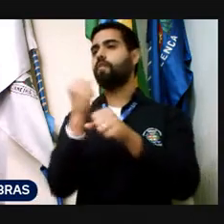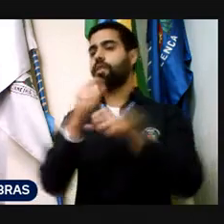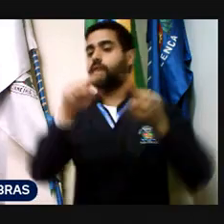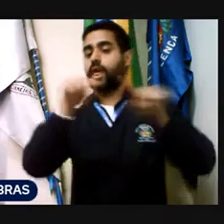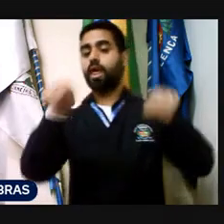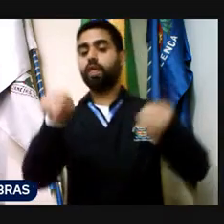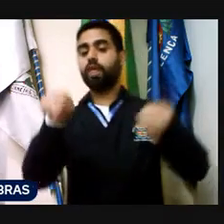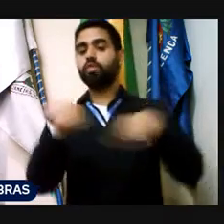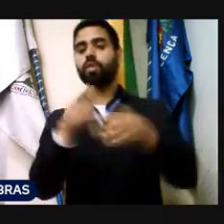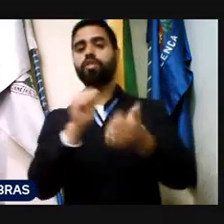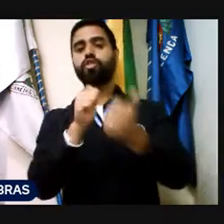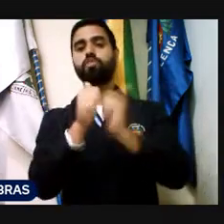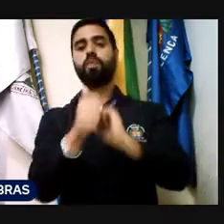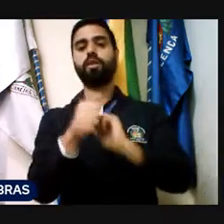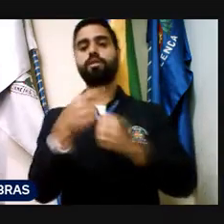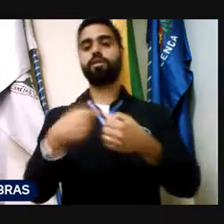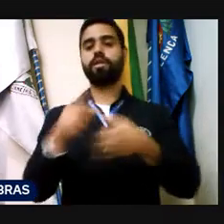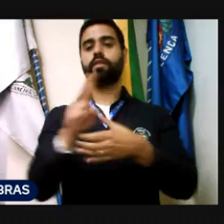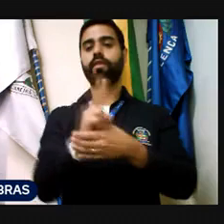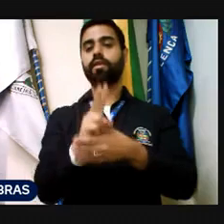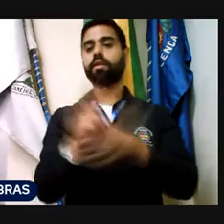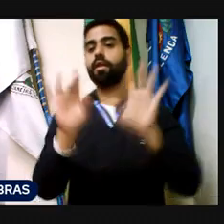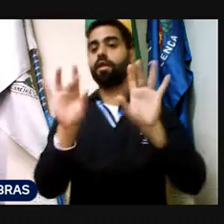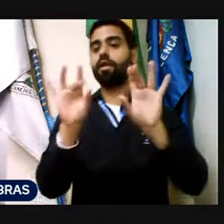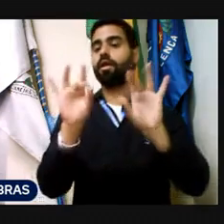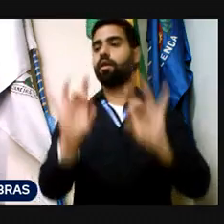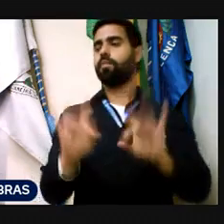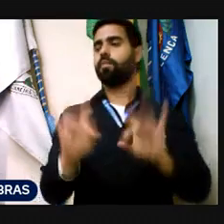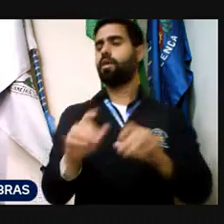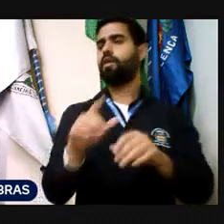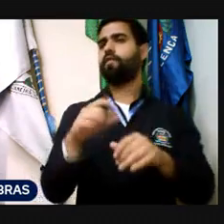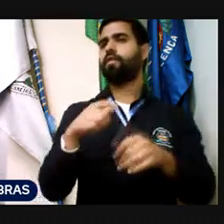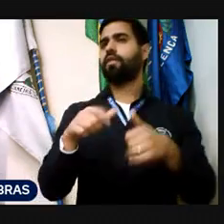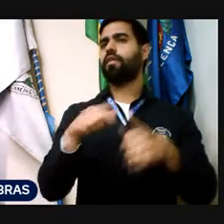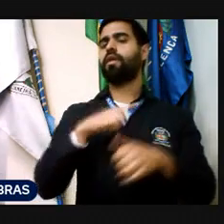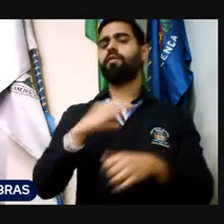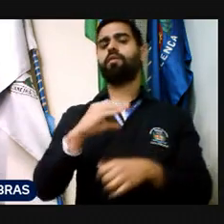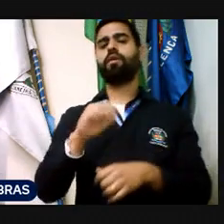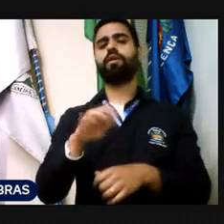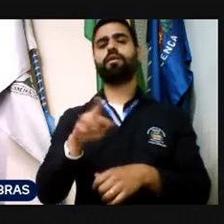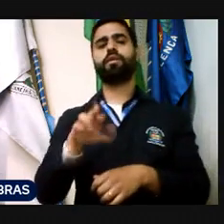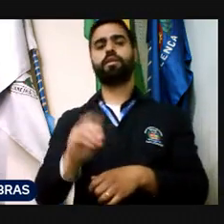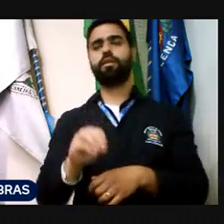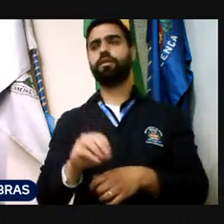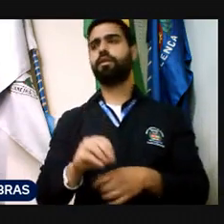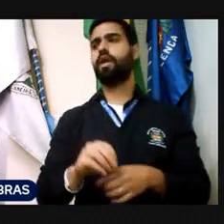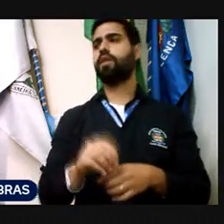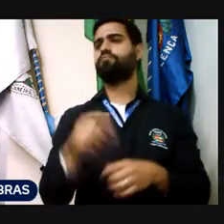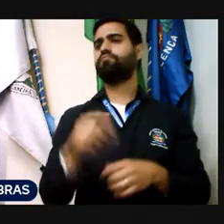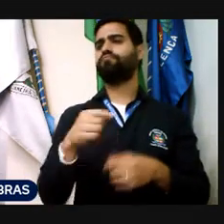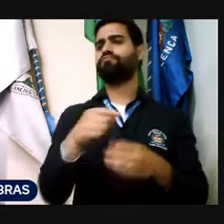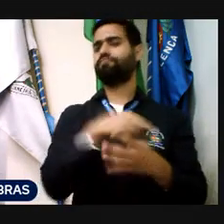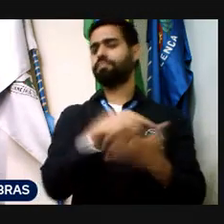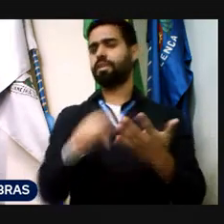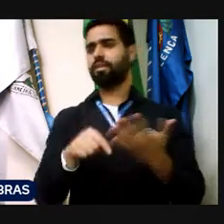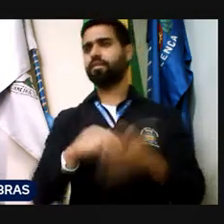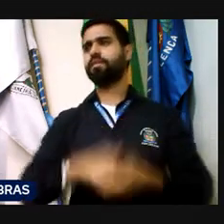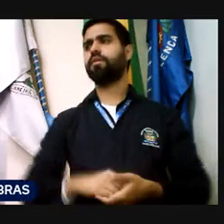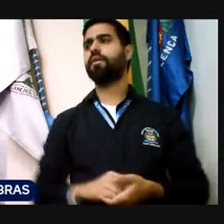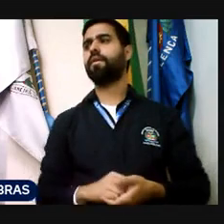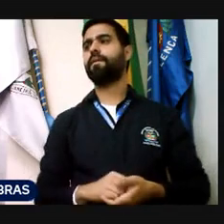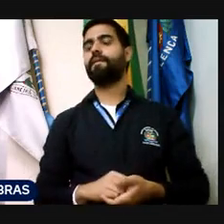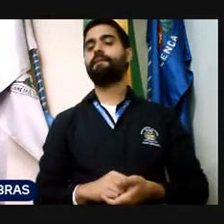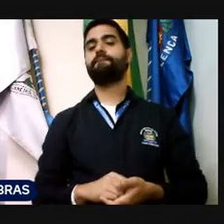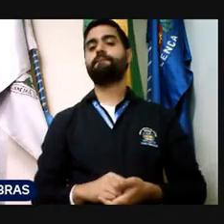poliesportivas desse município, especialmente as do bairro Canteiro, Varginha, João Dias, Aparecida, Avenida Borba, Parque Pentanha, Cambota, Carambita, João Bonito